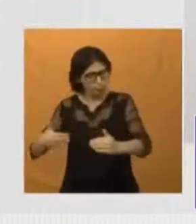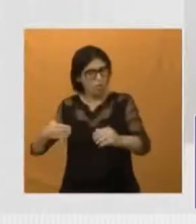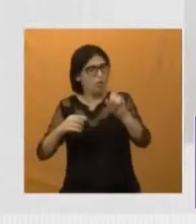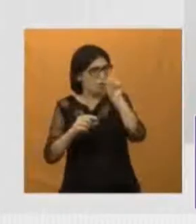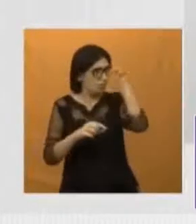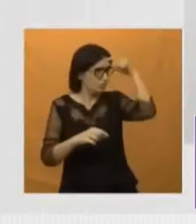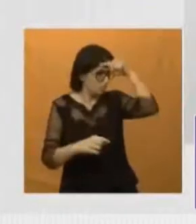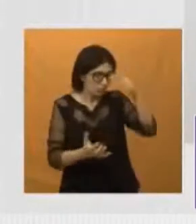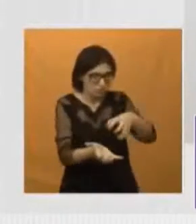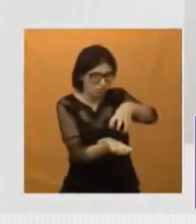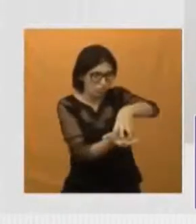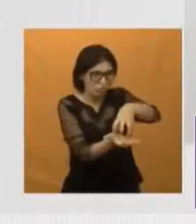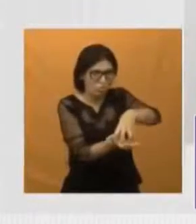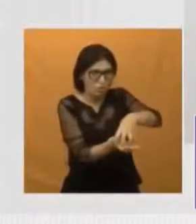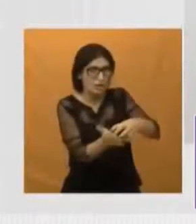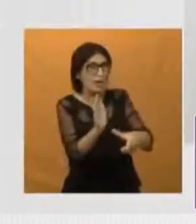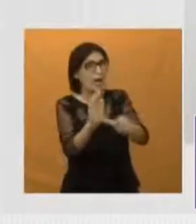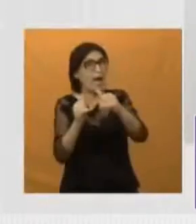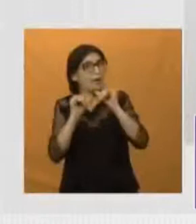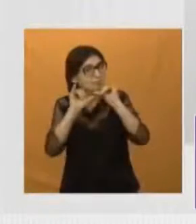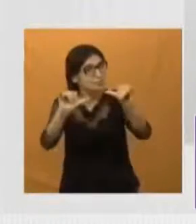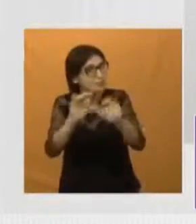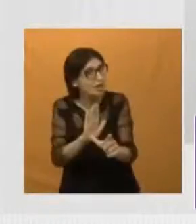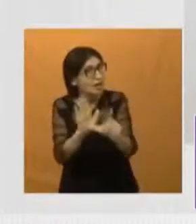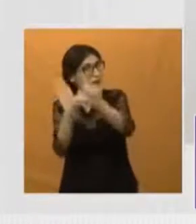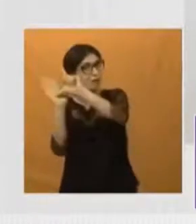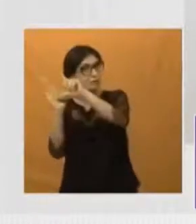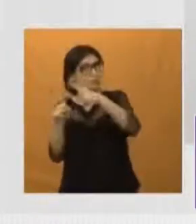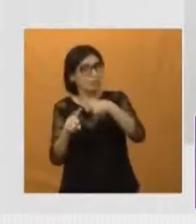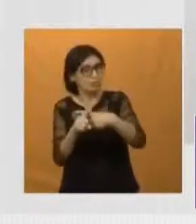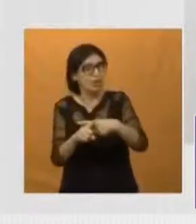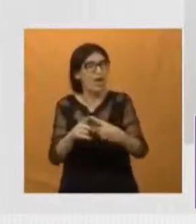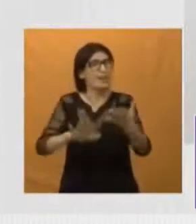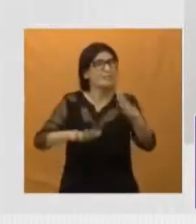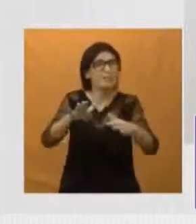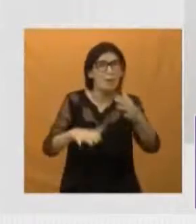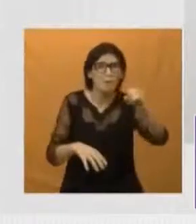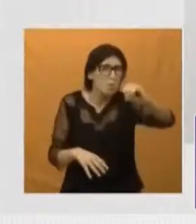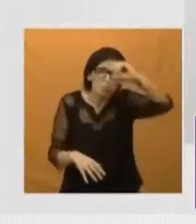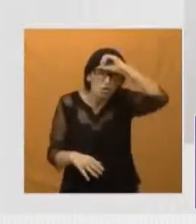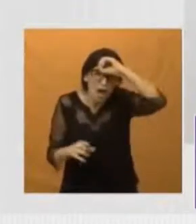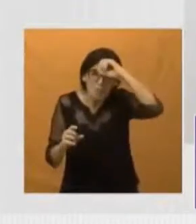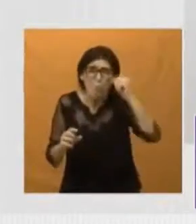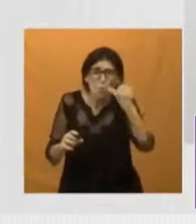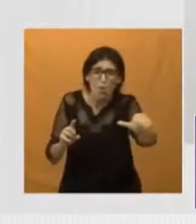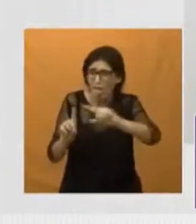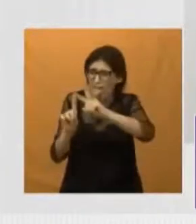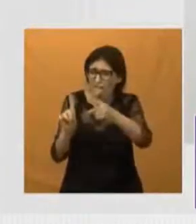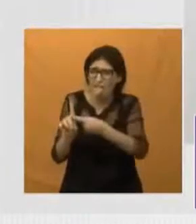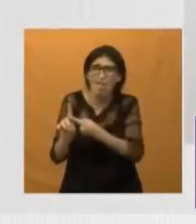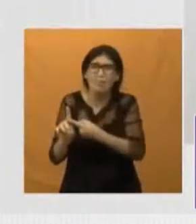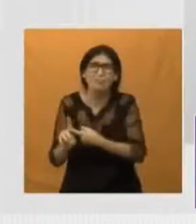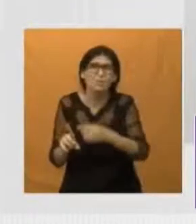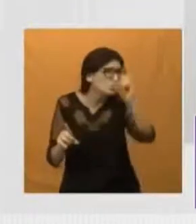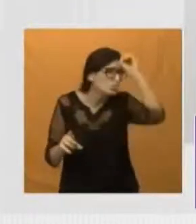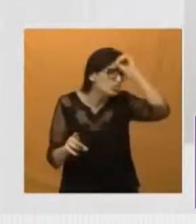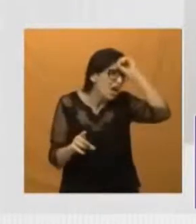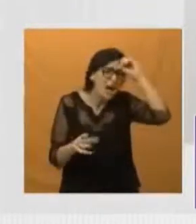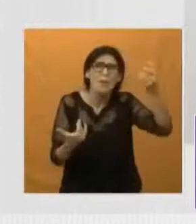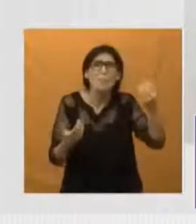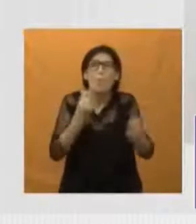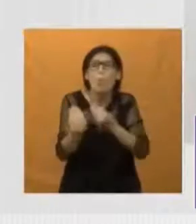a presença de uma doula. Porque se a gestante não sabe que isso é possível, como que ela vai exigir esse direito, né? E